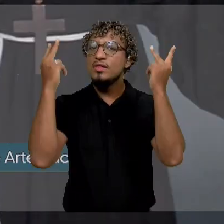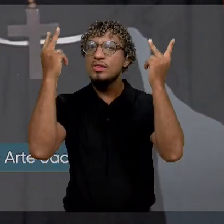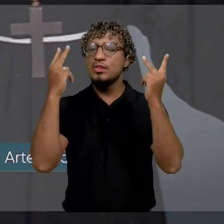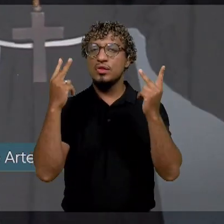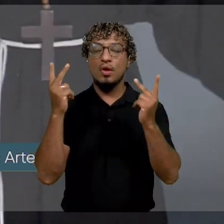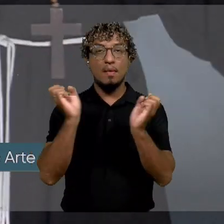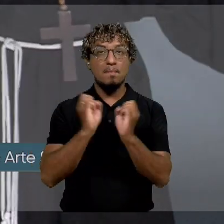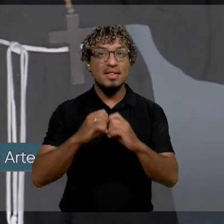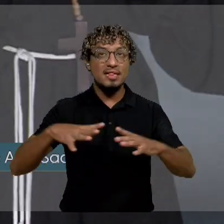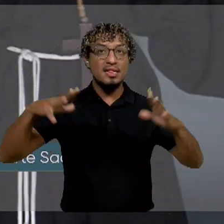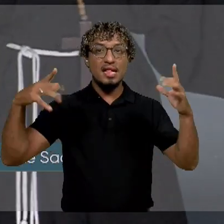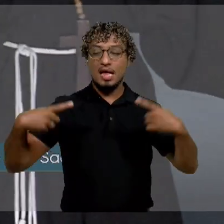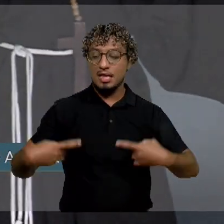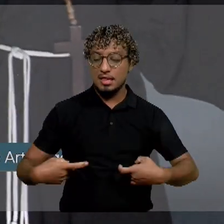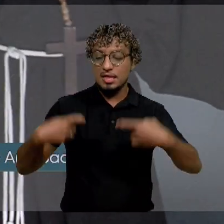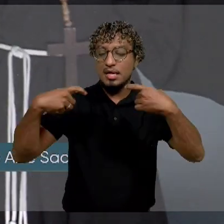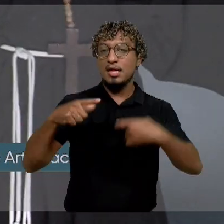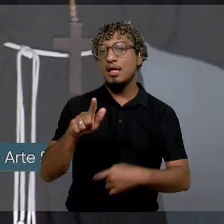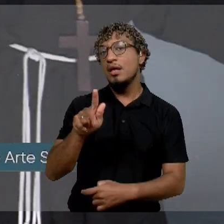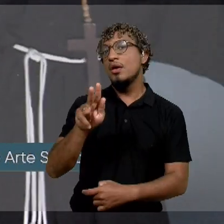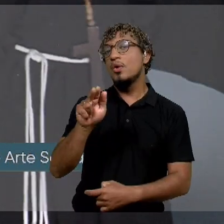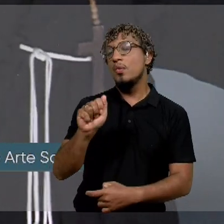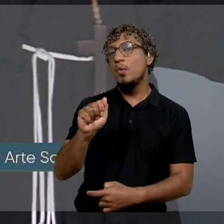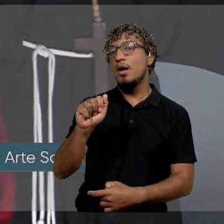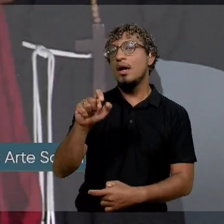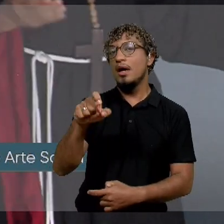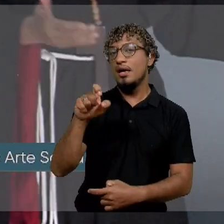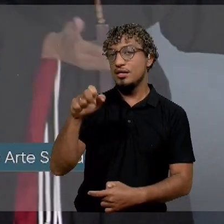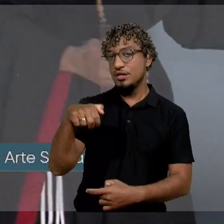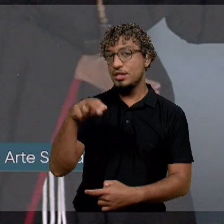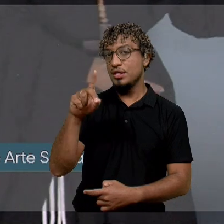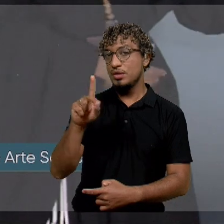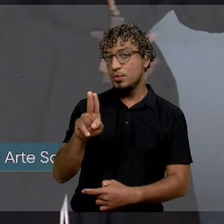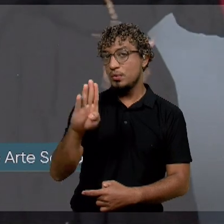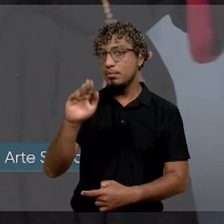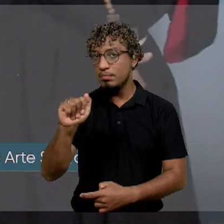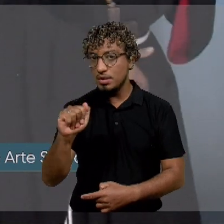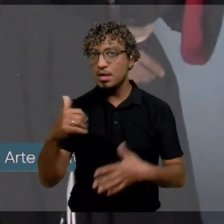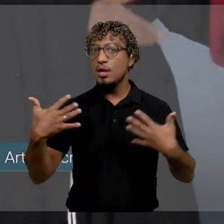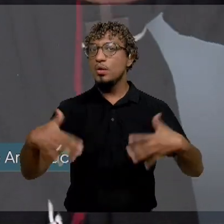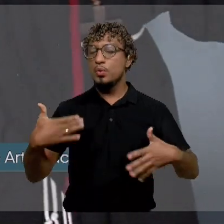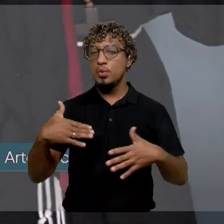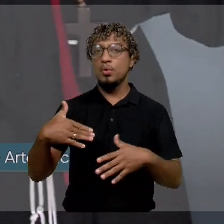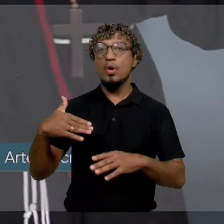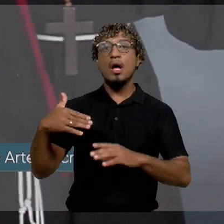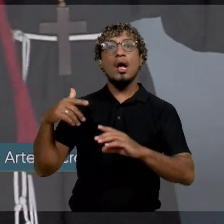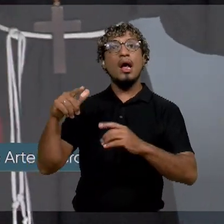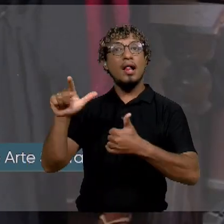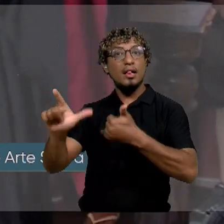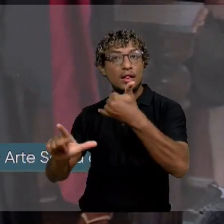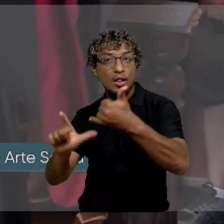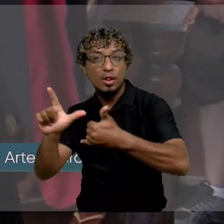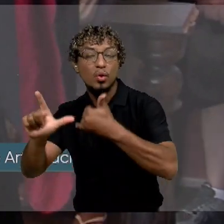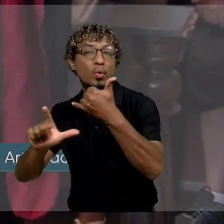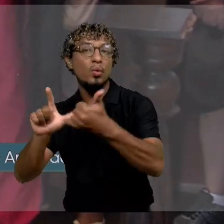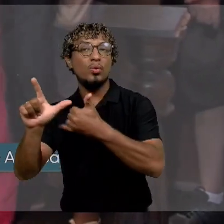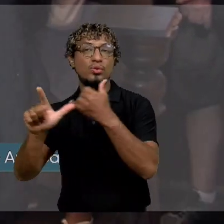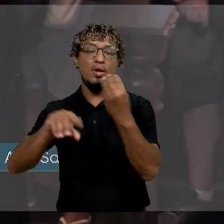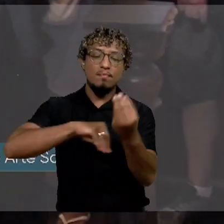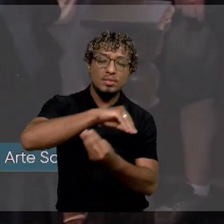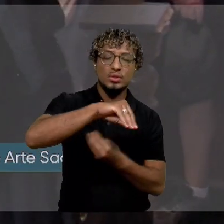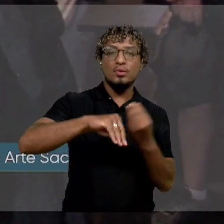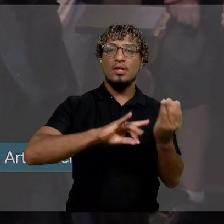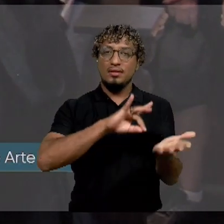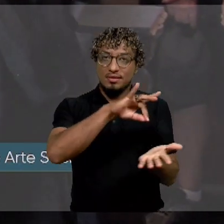Guaxinduba. Lúdico misturado com real. Essa é a proposta do projeto Férias no Museu, que vai